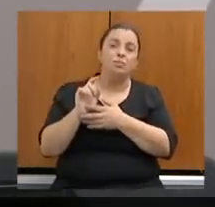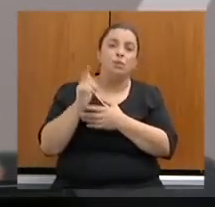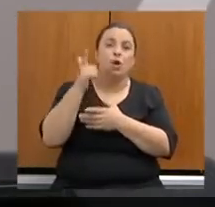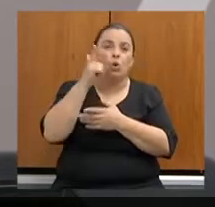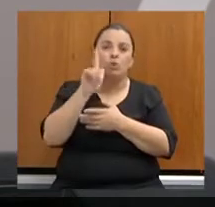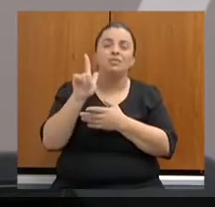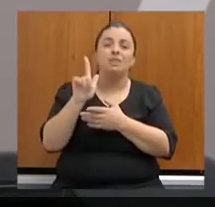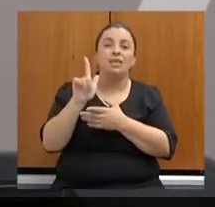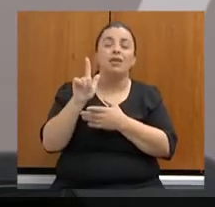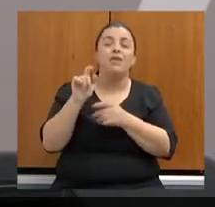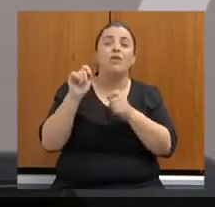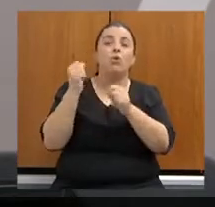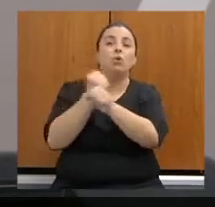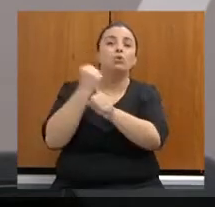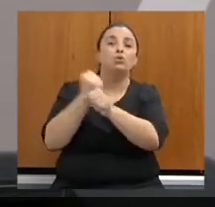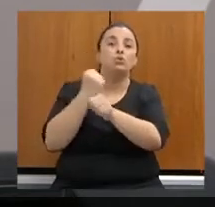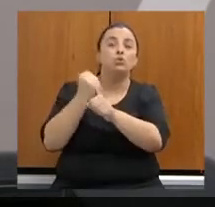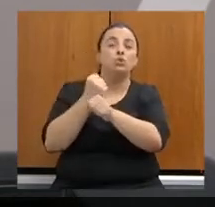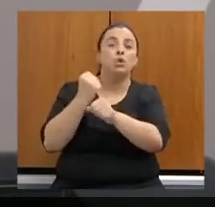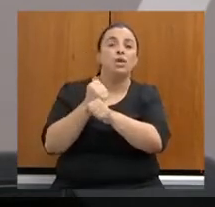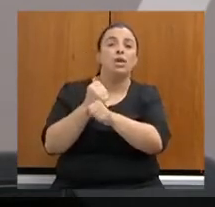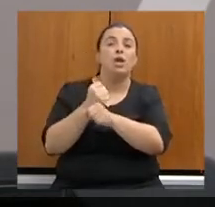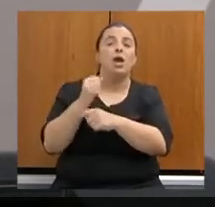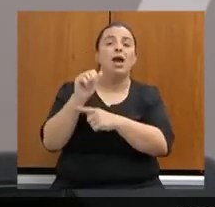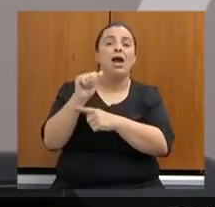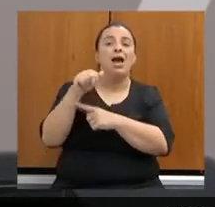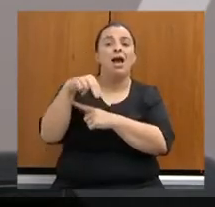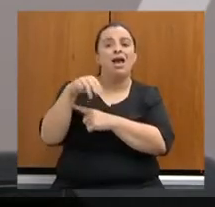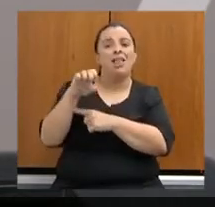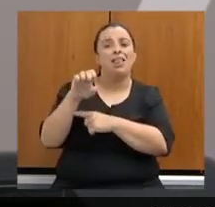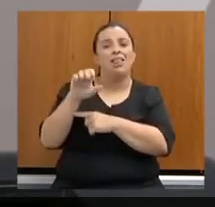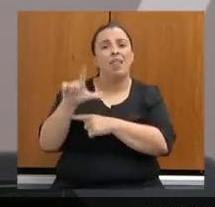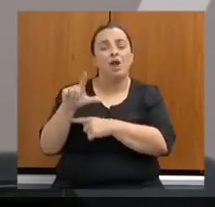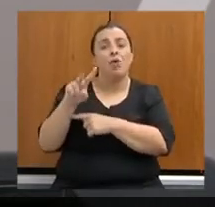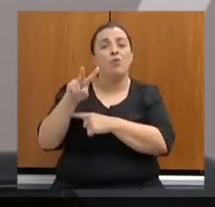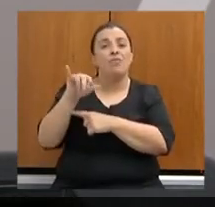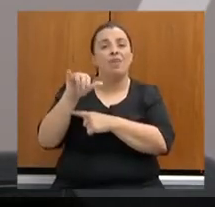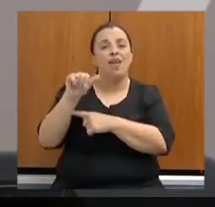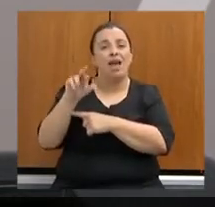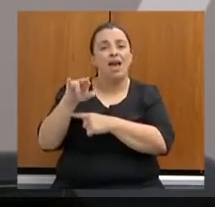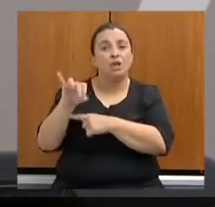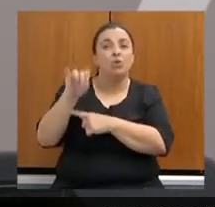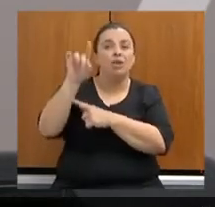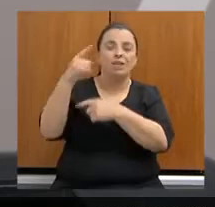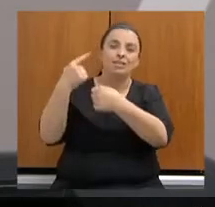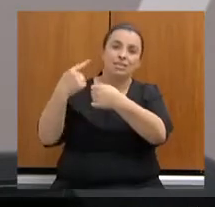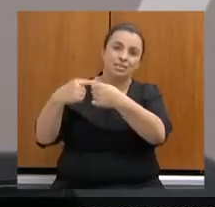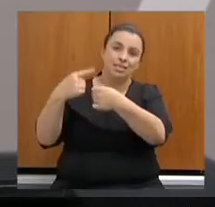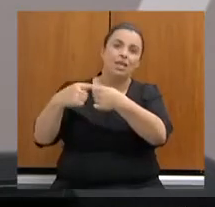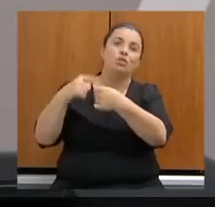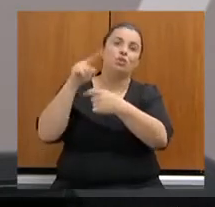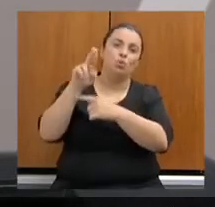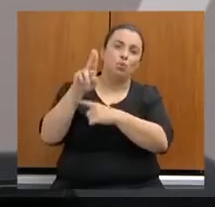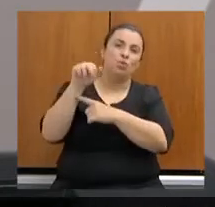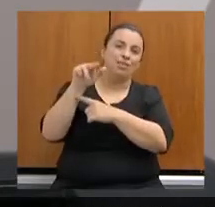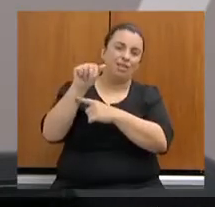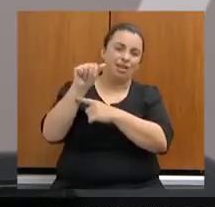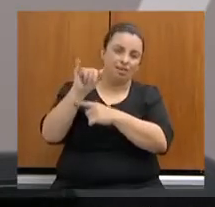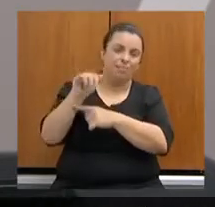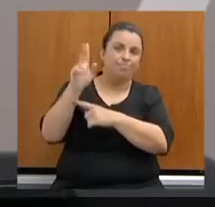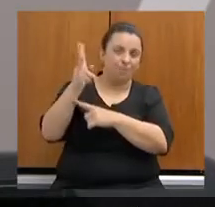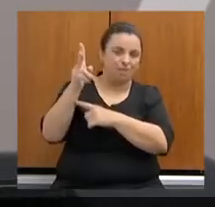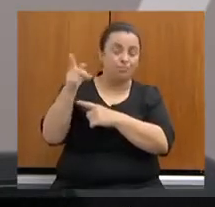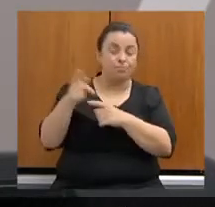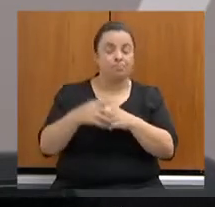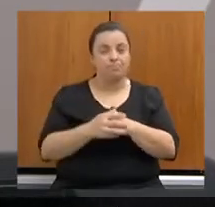necessário anel viário daquela cidade lá de Unaí e também já marquei